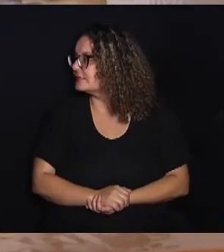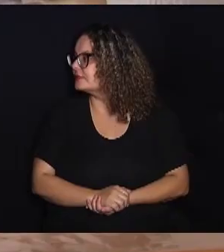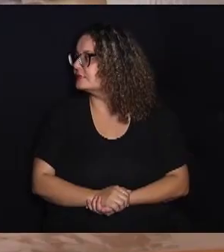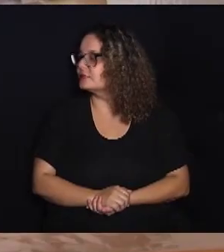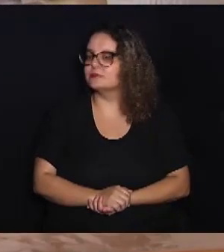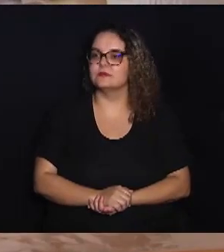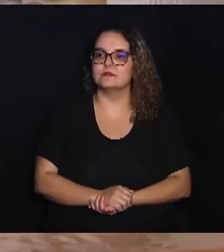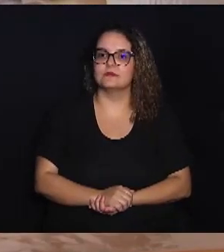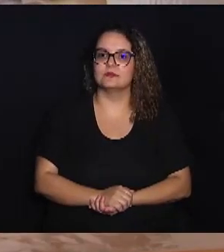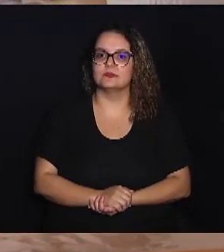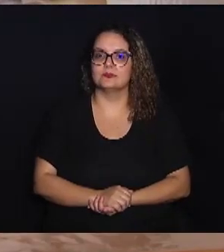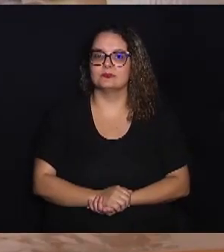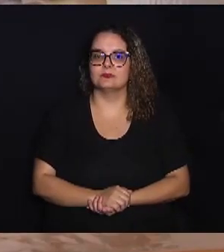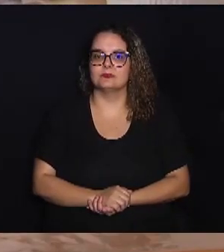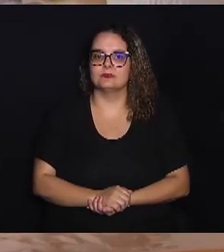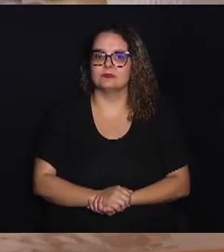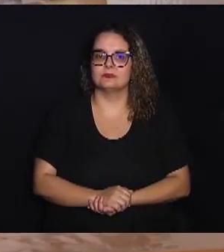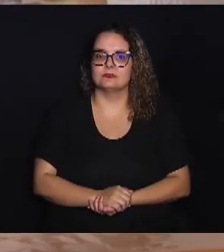Certinho. 2.